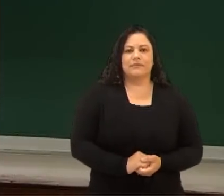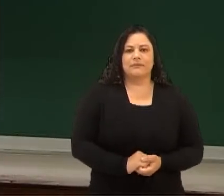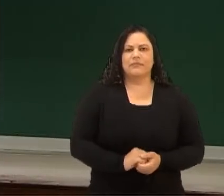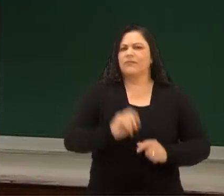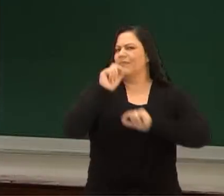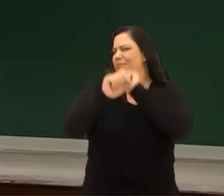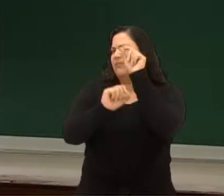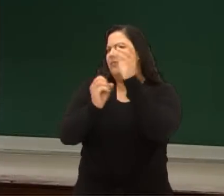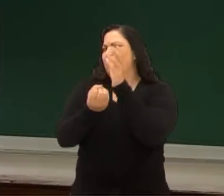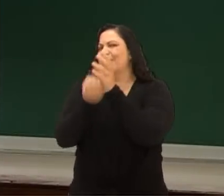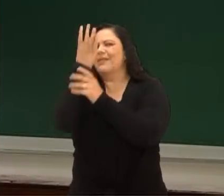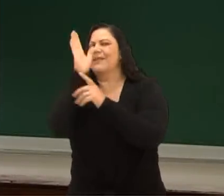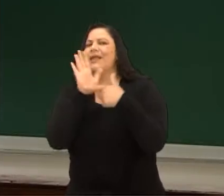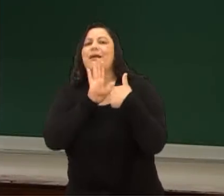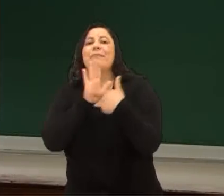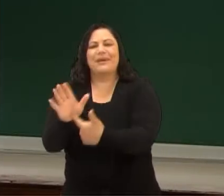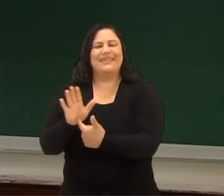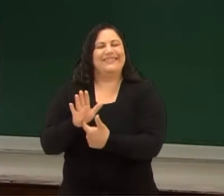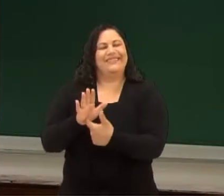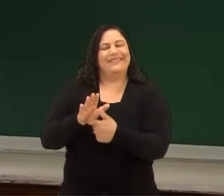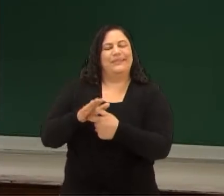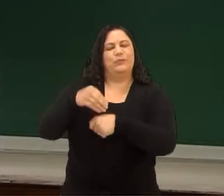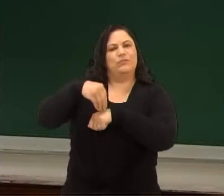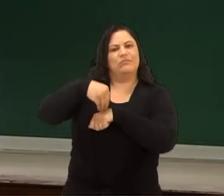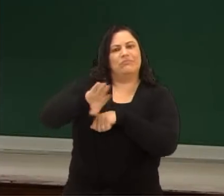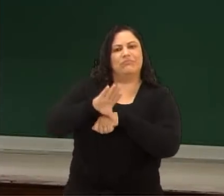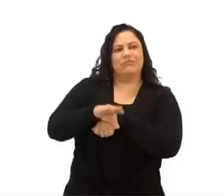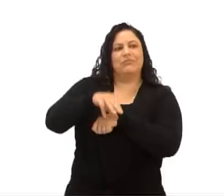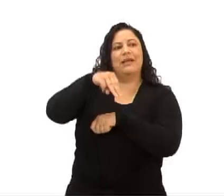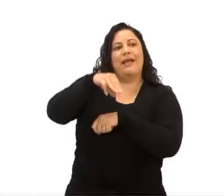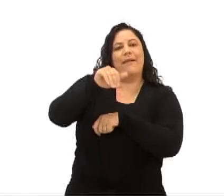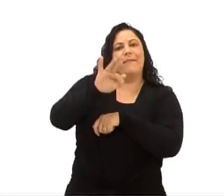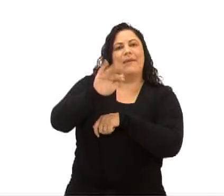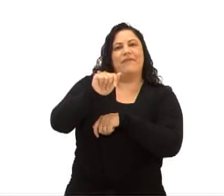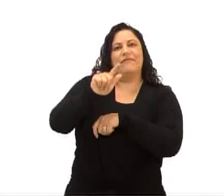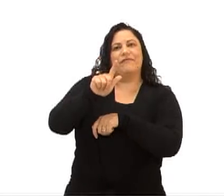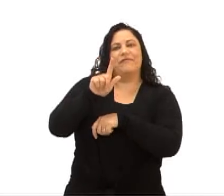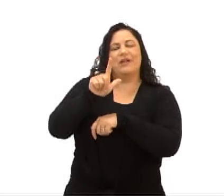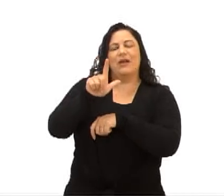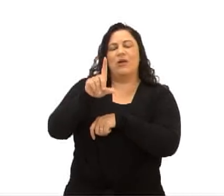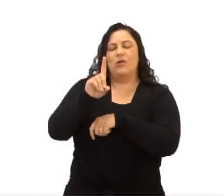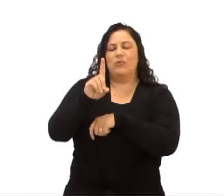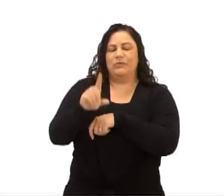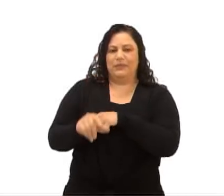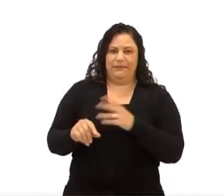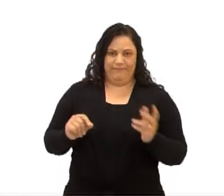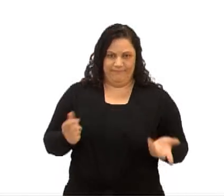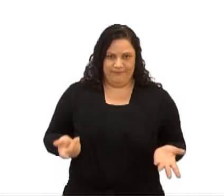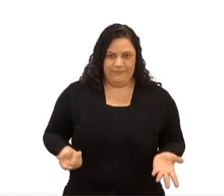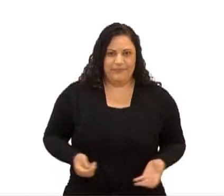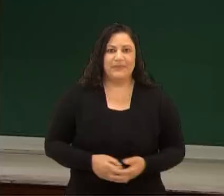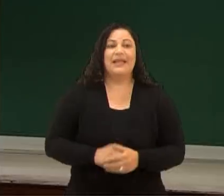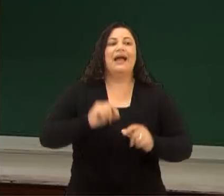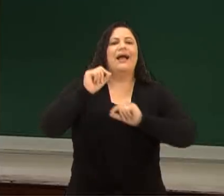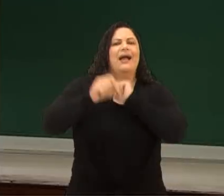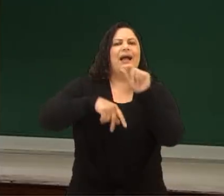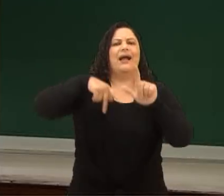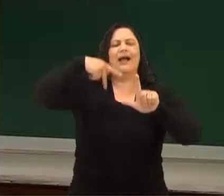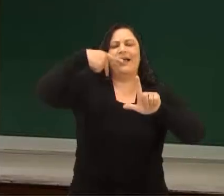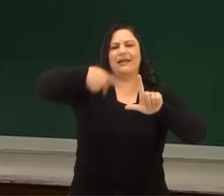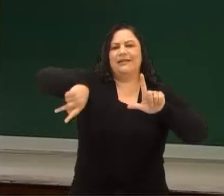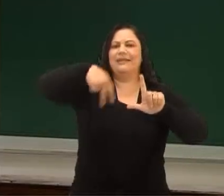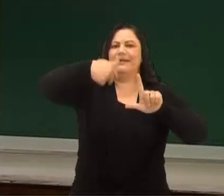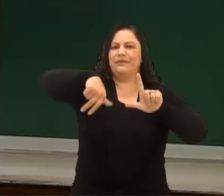Olha quem apareceu aqui para dar o recadinho para a gente, a Mafalda. Vocês conhecem a Mafalda? A Mafalda é um personagem